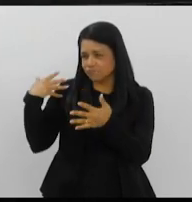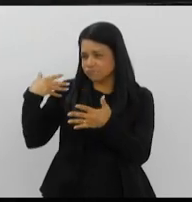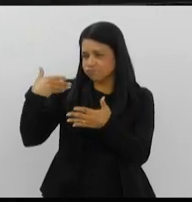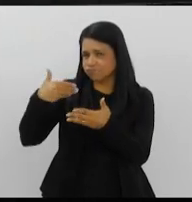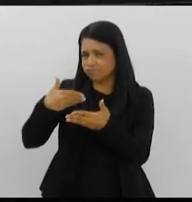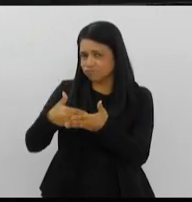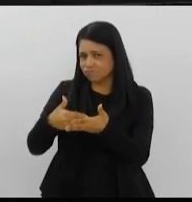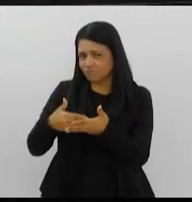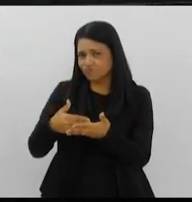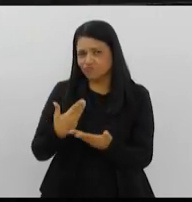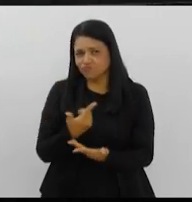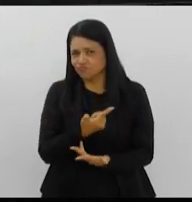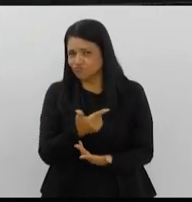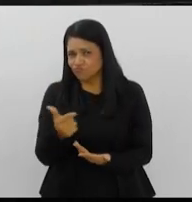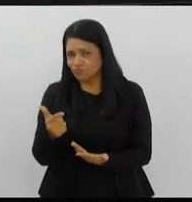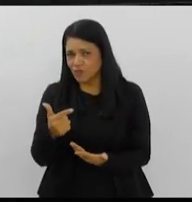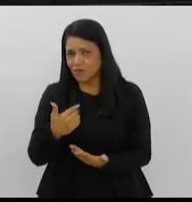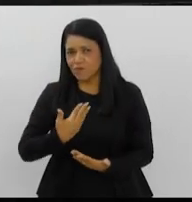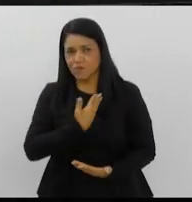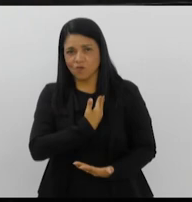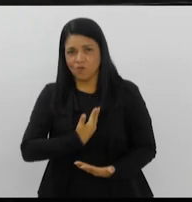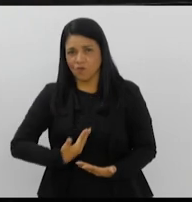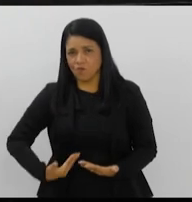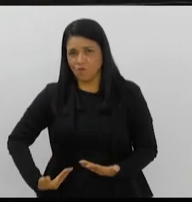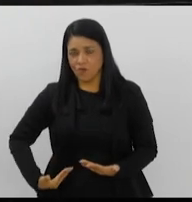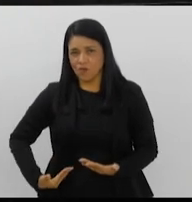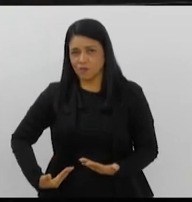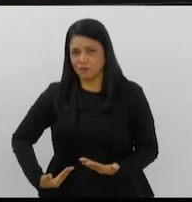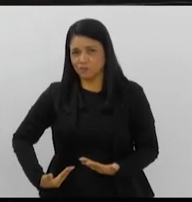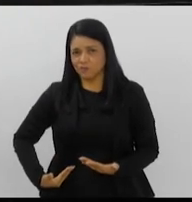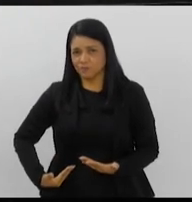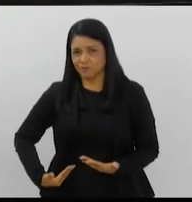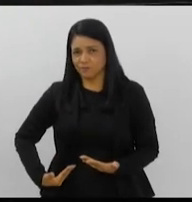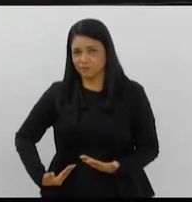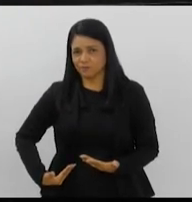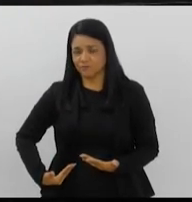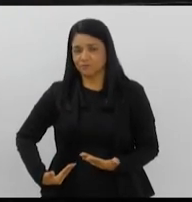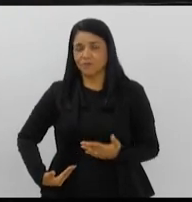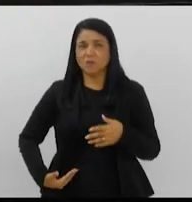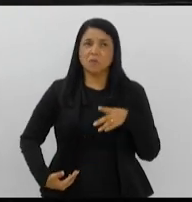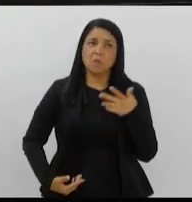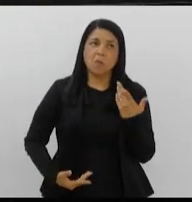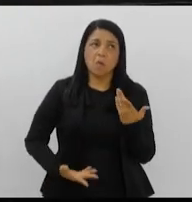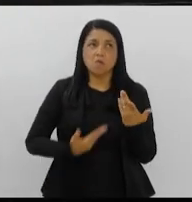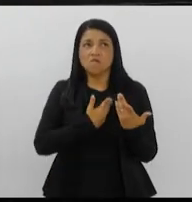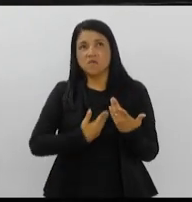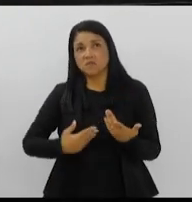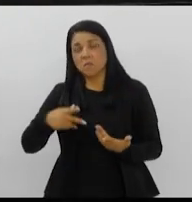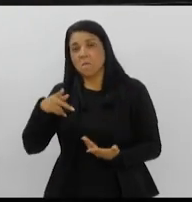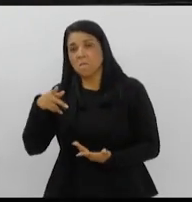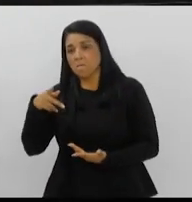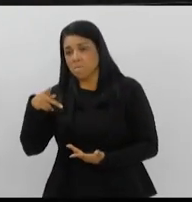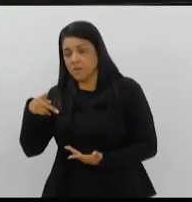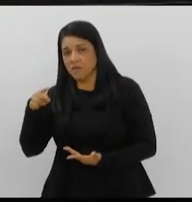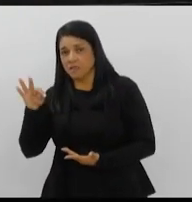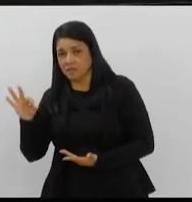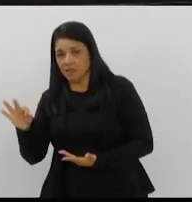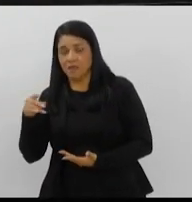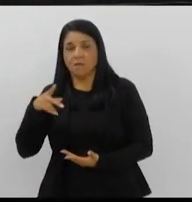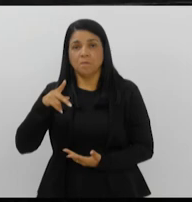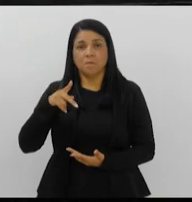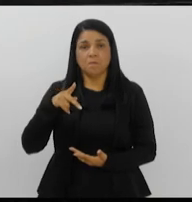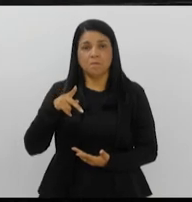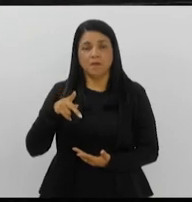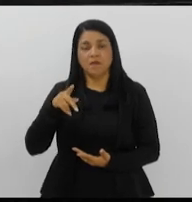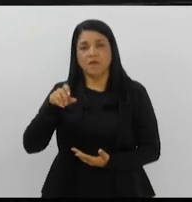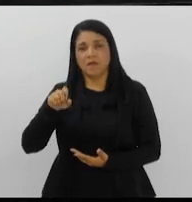existiu, o governo do PT, ou do PSDB, ou do PMDB, de todos